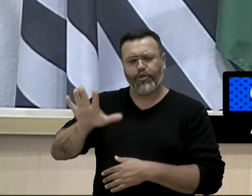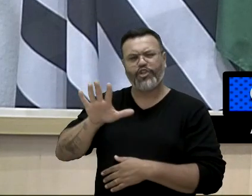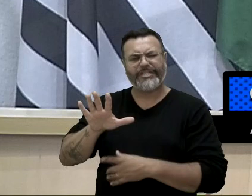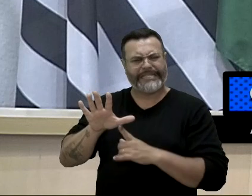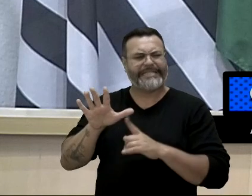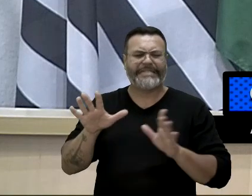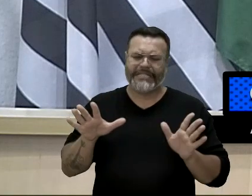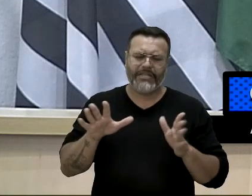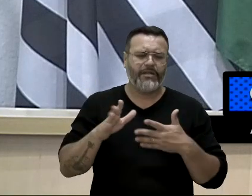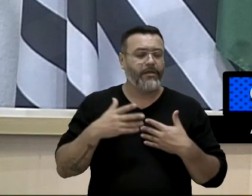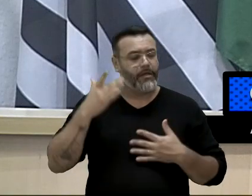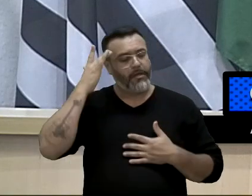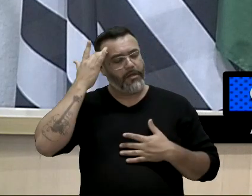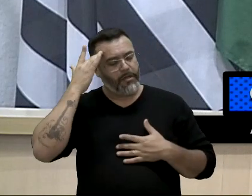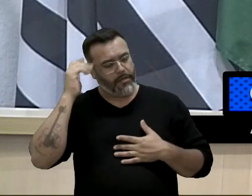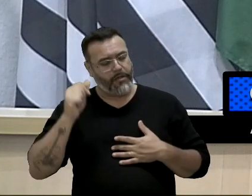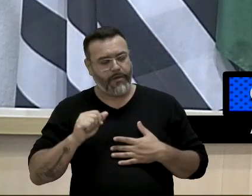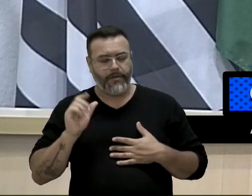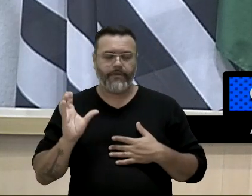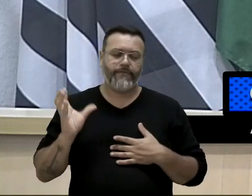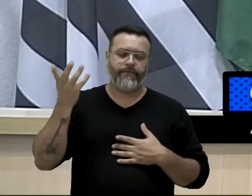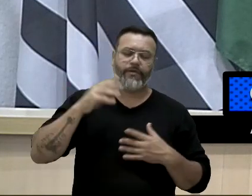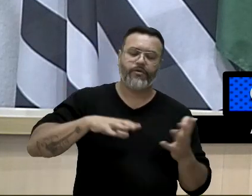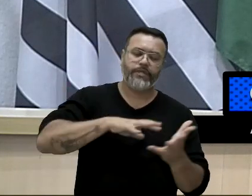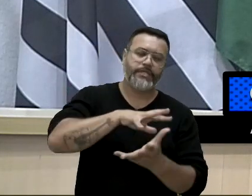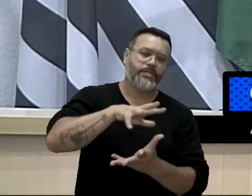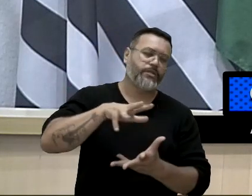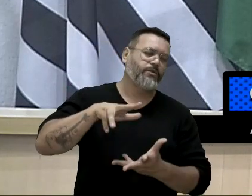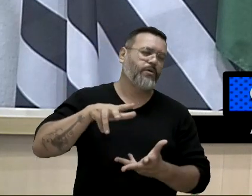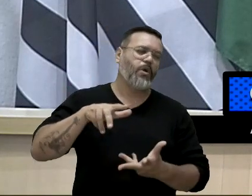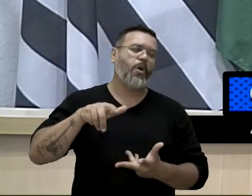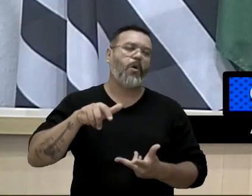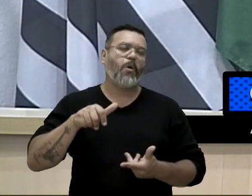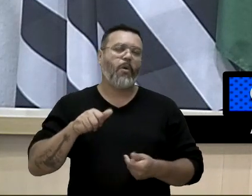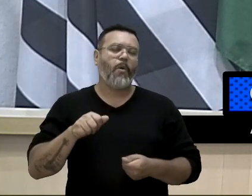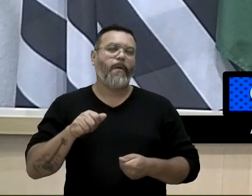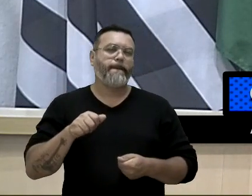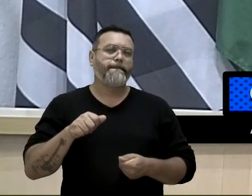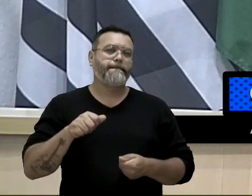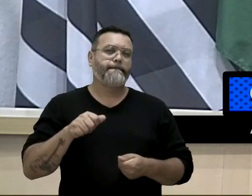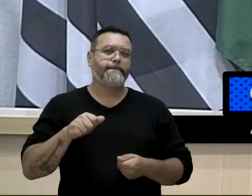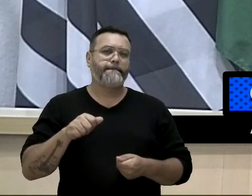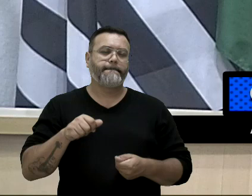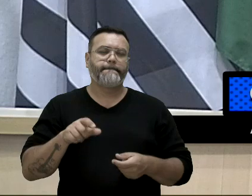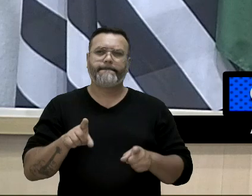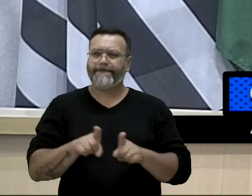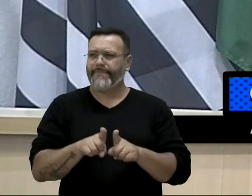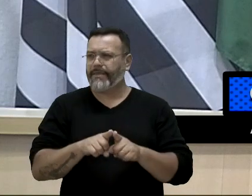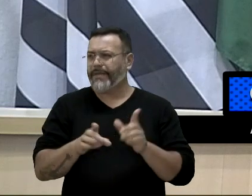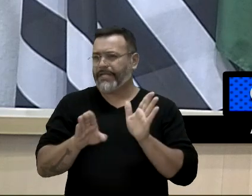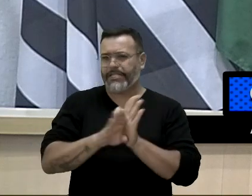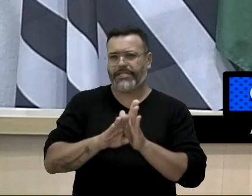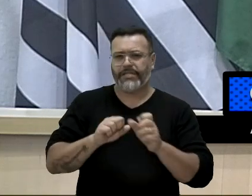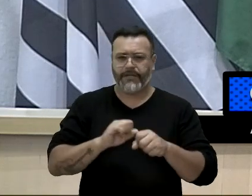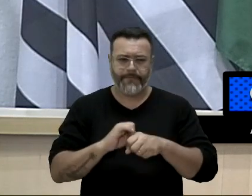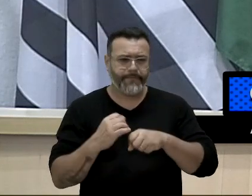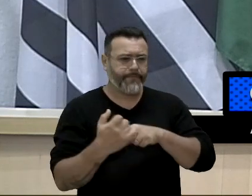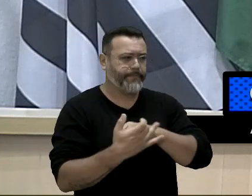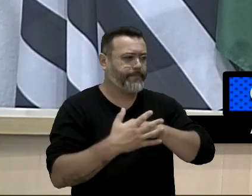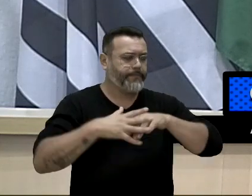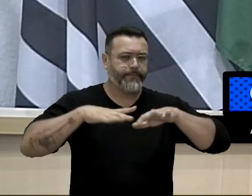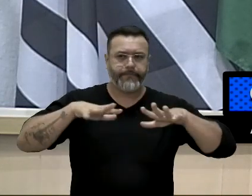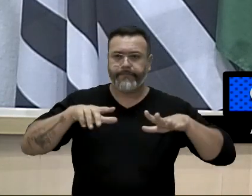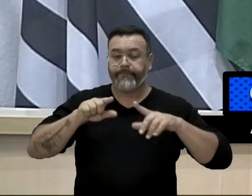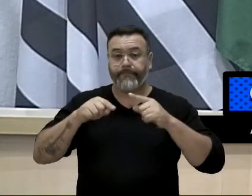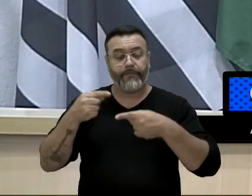tanto o que vem acontecendo no mundo, a pandemia do Covid, outras formas,